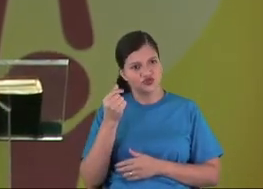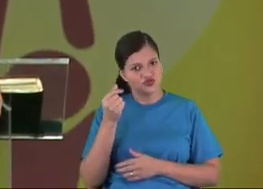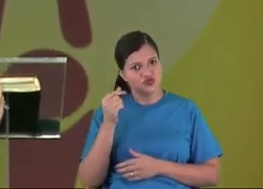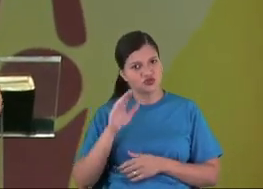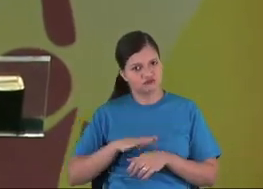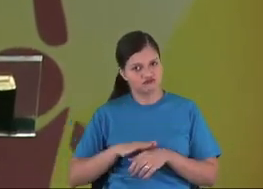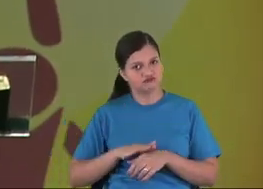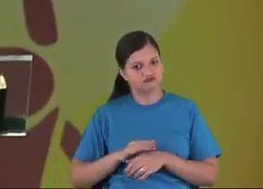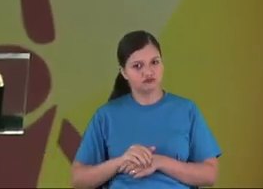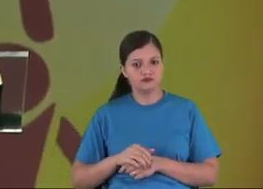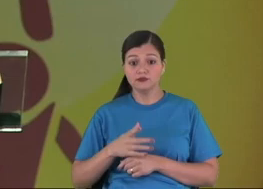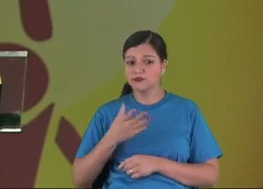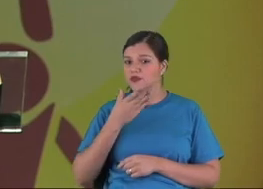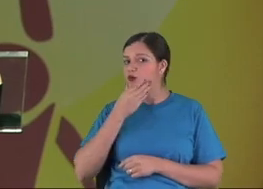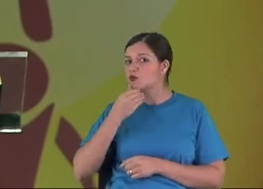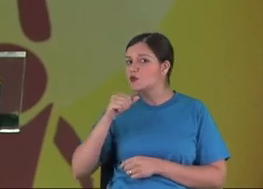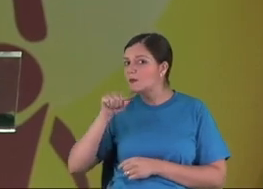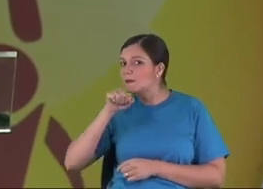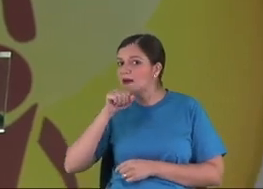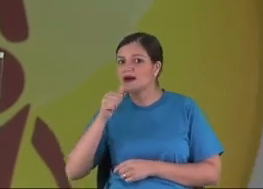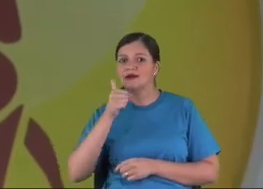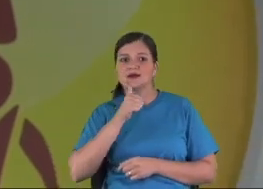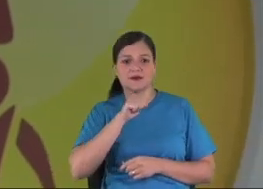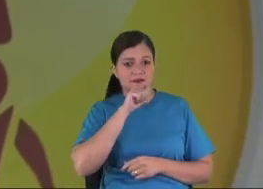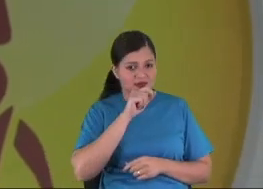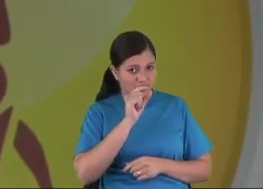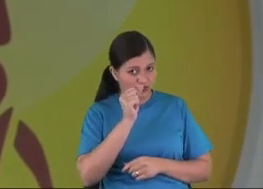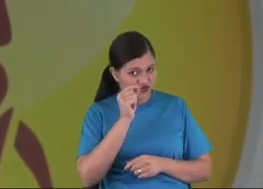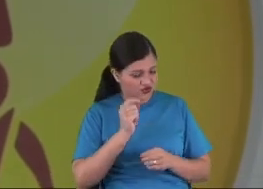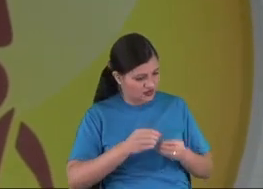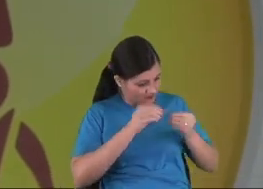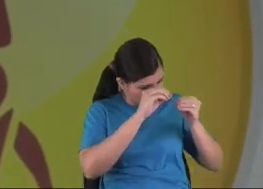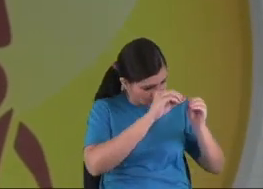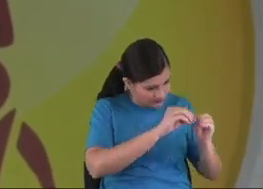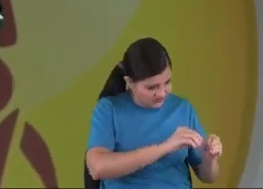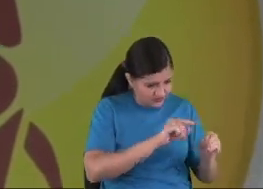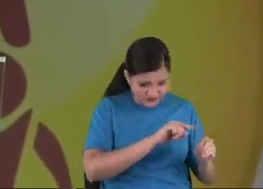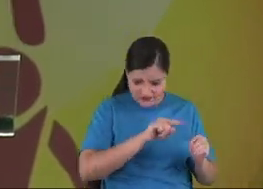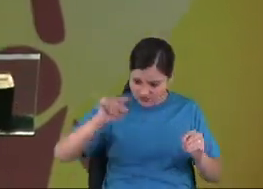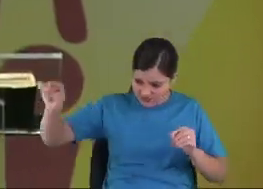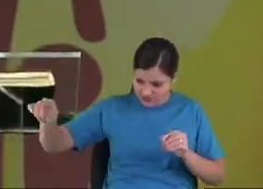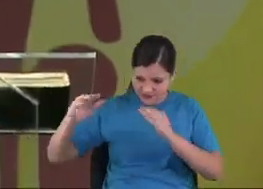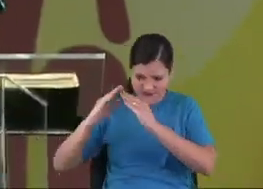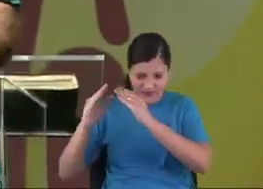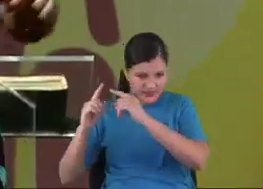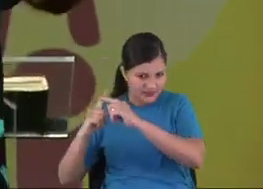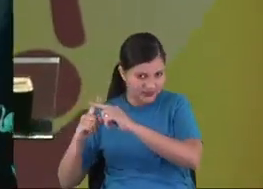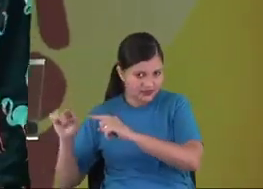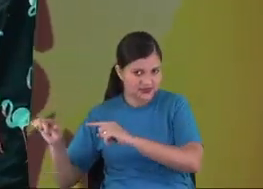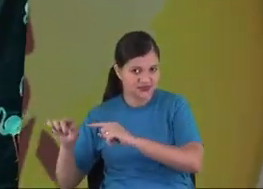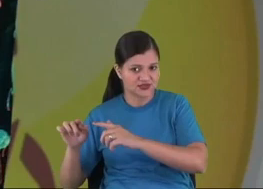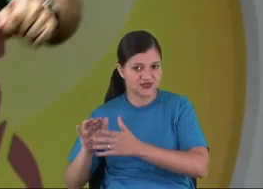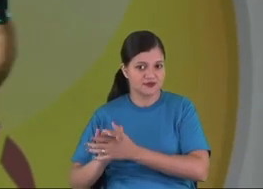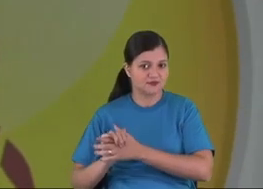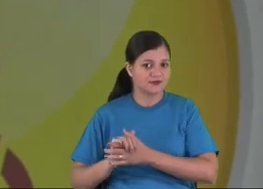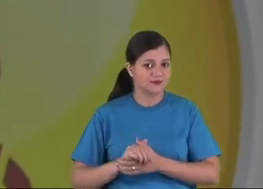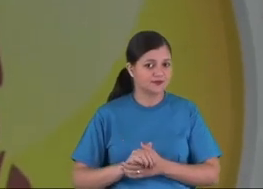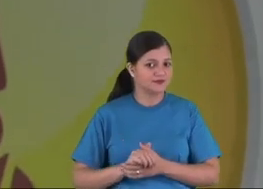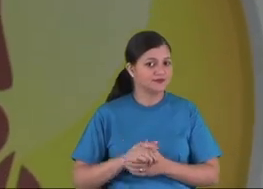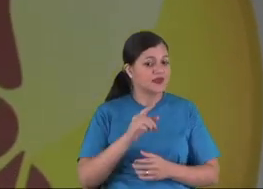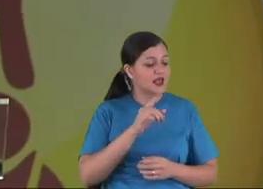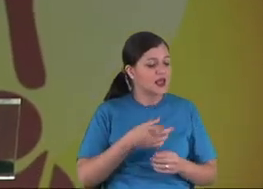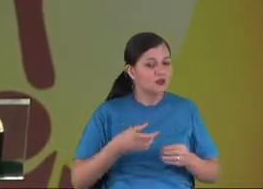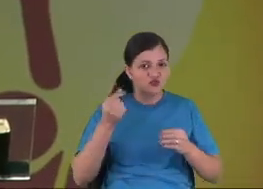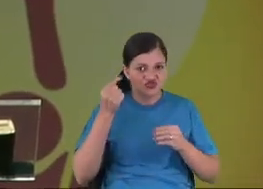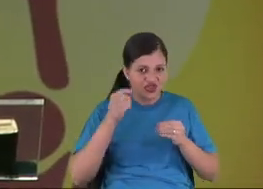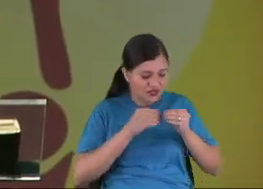Meu pai chegava, minha mãe chegava, dava um dinheiro e dizia, bote na oferta. Ou dava alguma coisa e olha, dê para aquele seu amiguinho que está